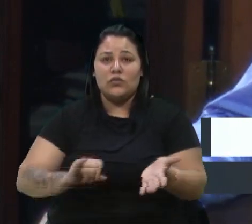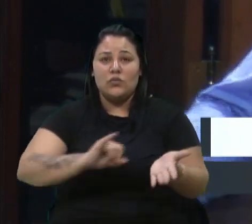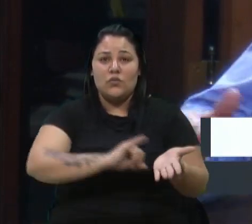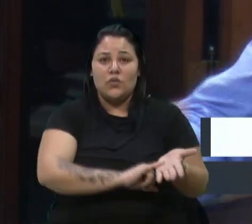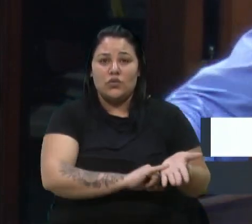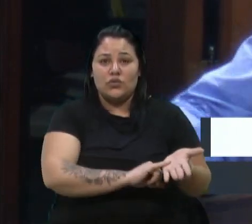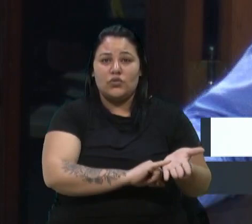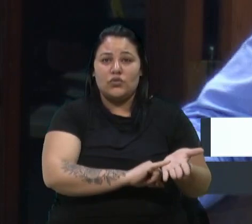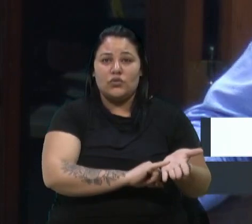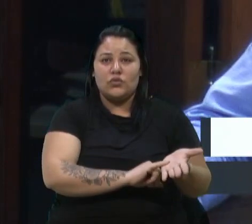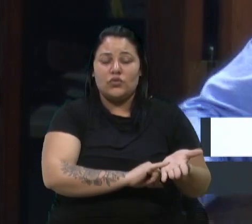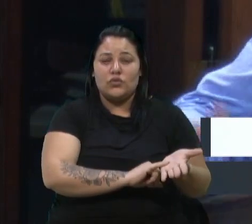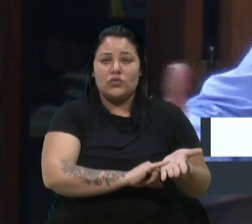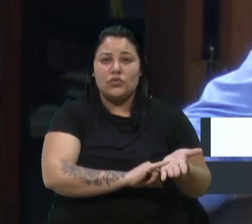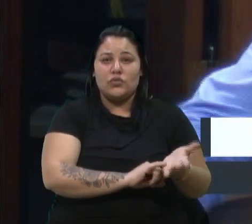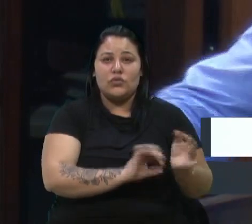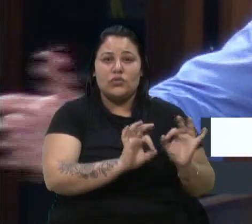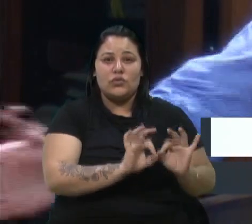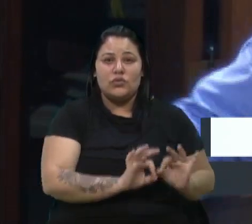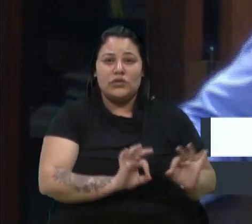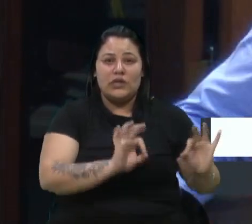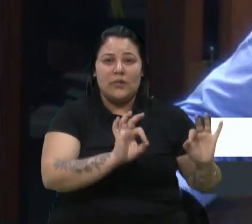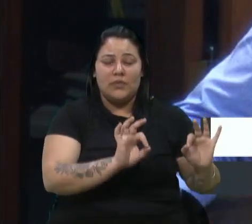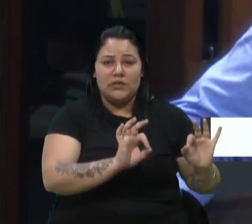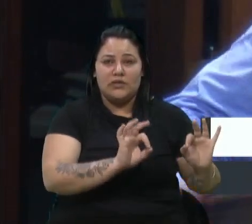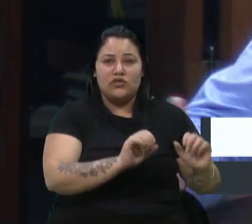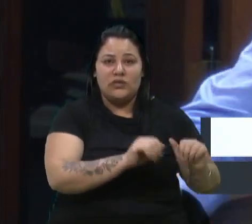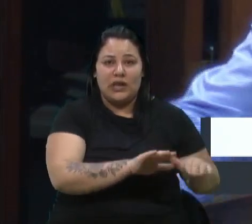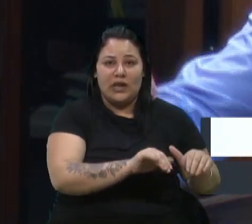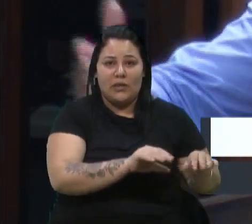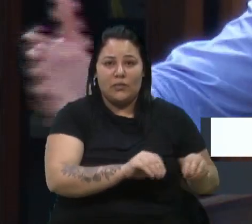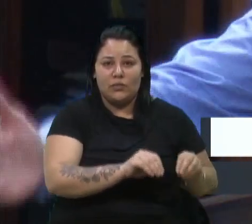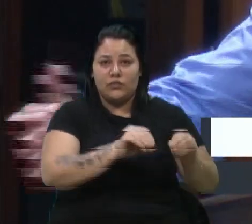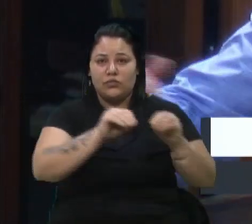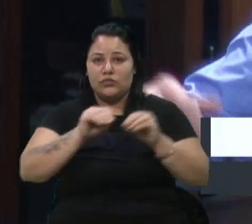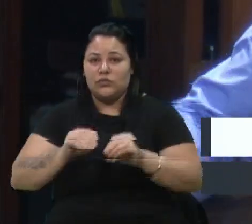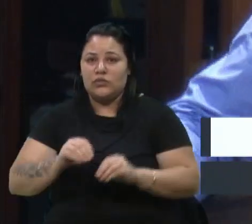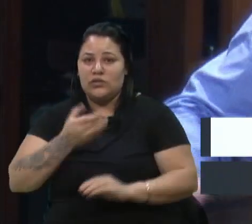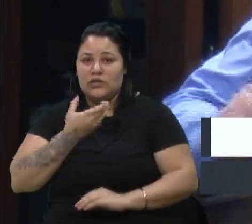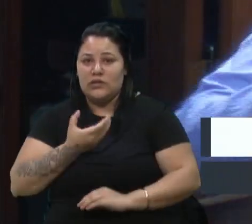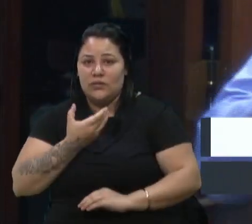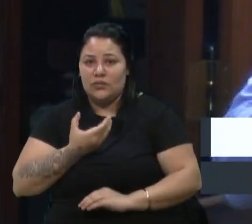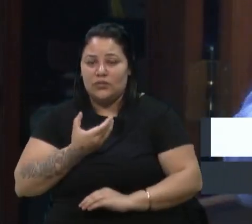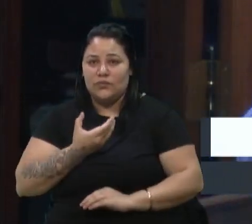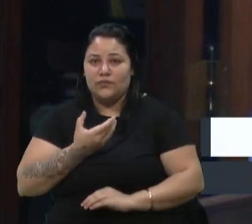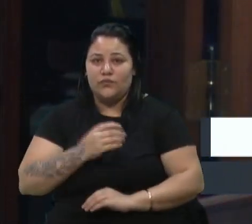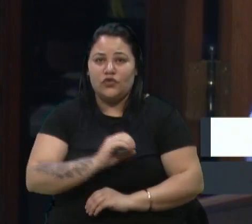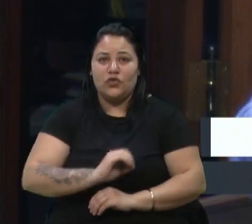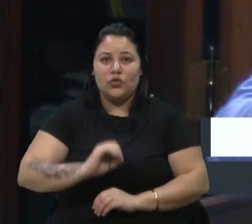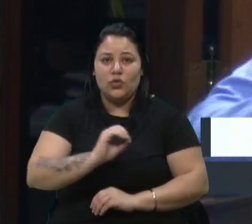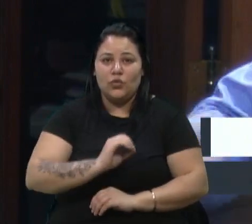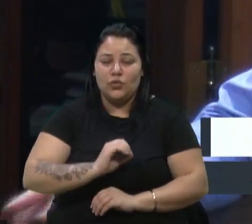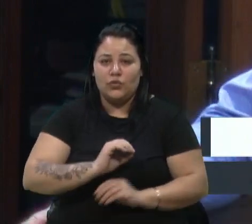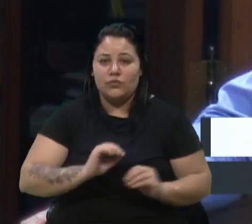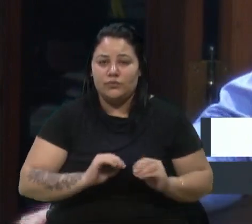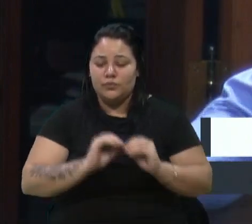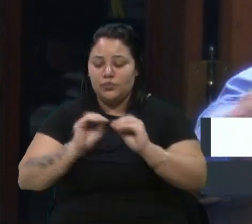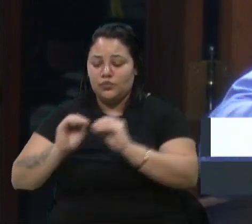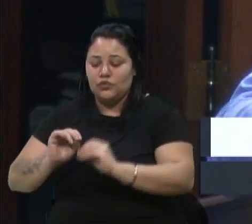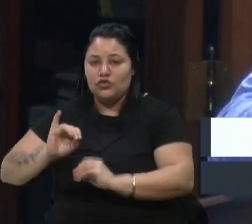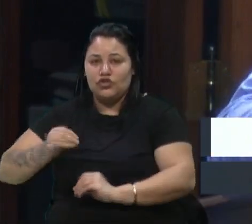Nacional, prorrogar, tipo de setembro para dezembro, de outubro para janeiro a cobrança. Empresas micro